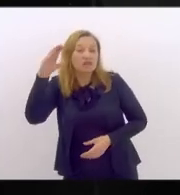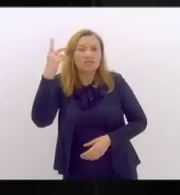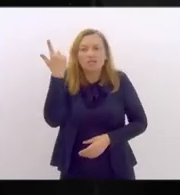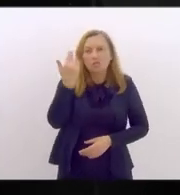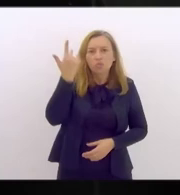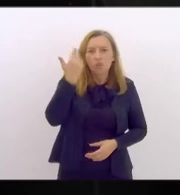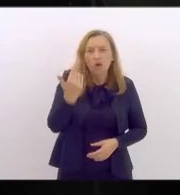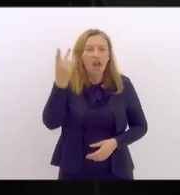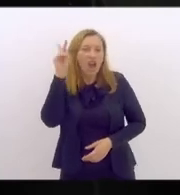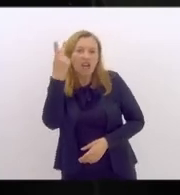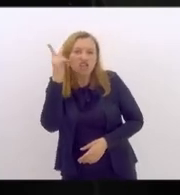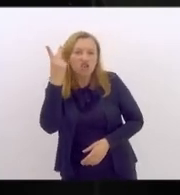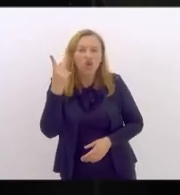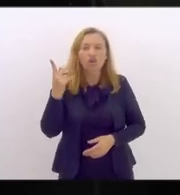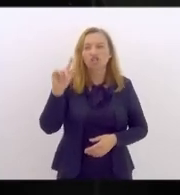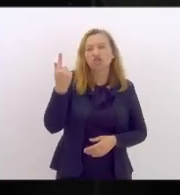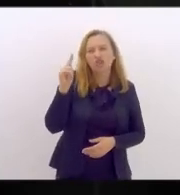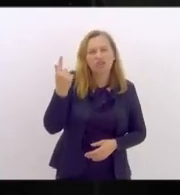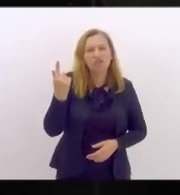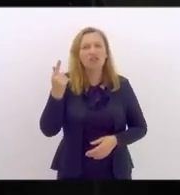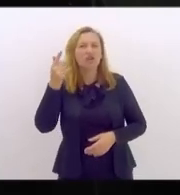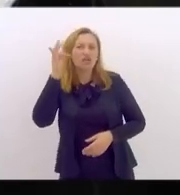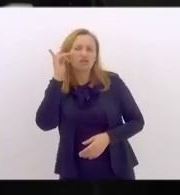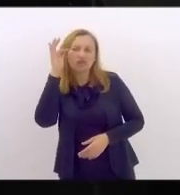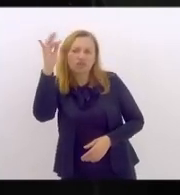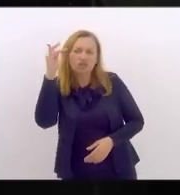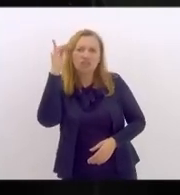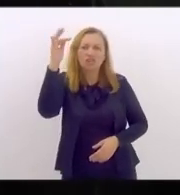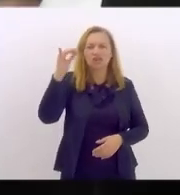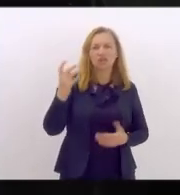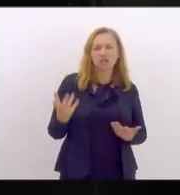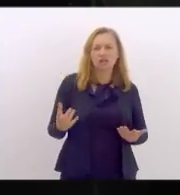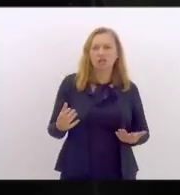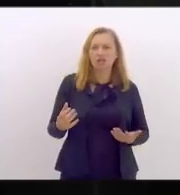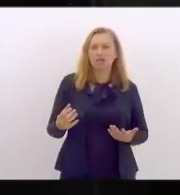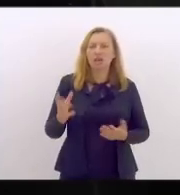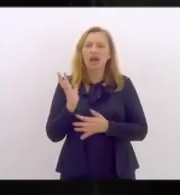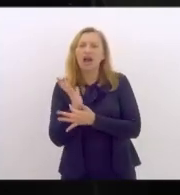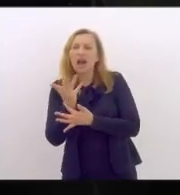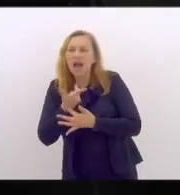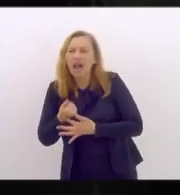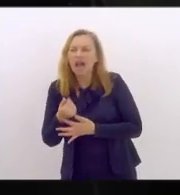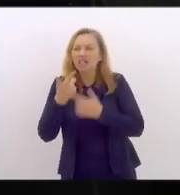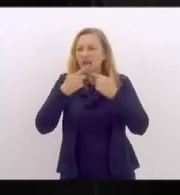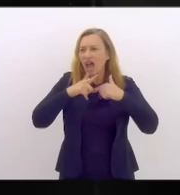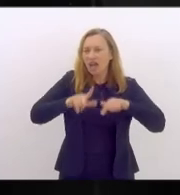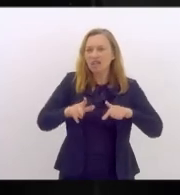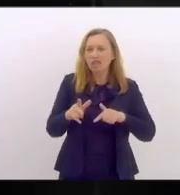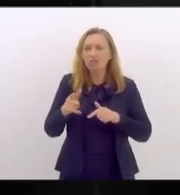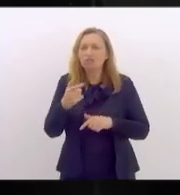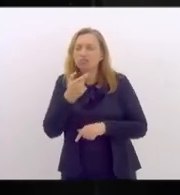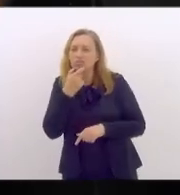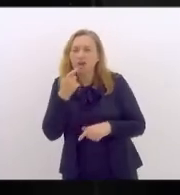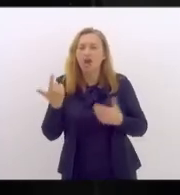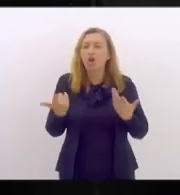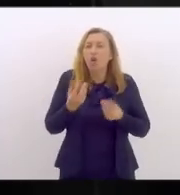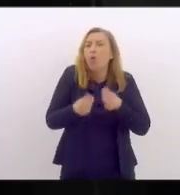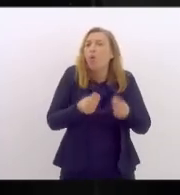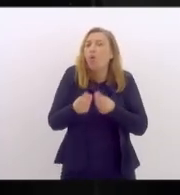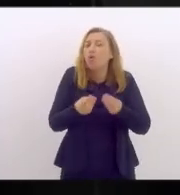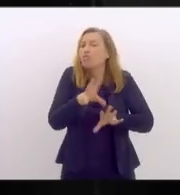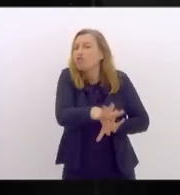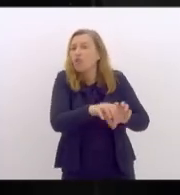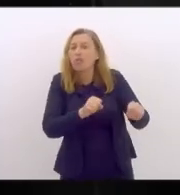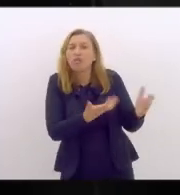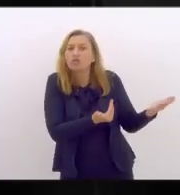a história geografia A Filosofia Sociologia a arte a língua estrangeira educação física Como é que vão vamos formar